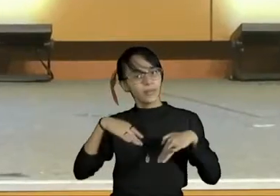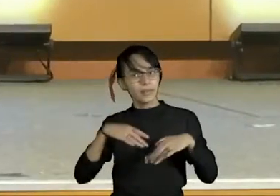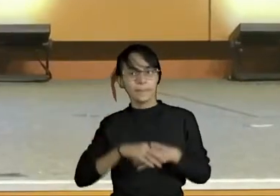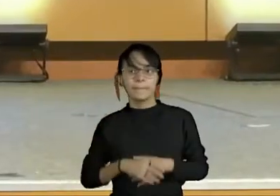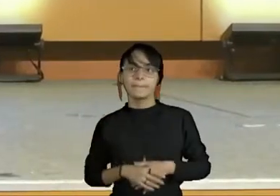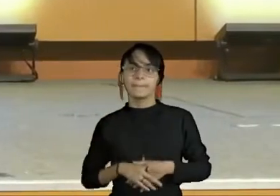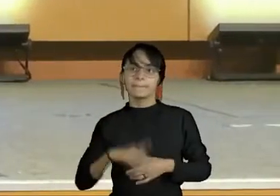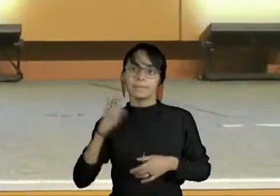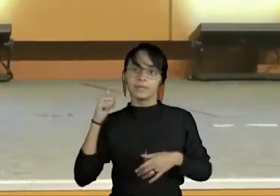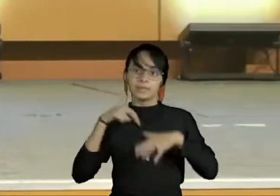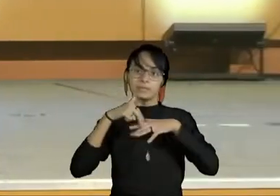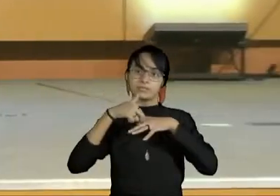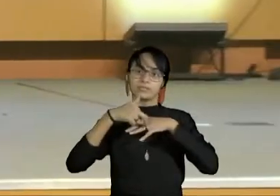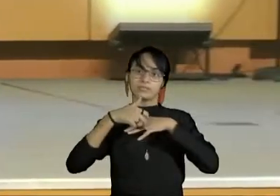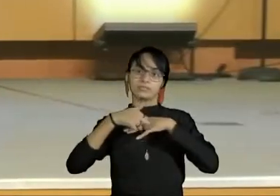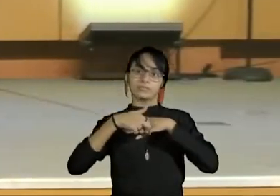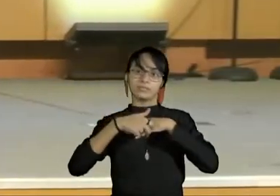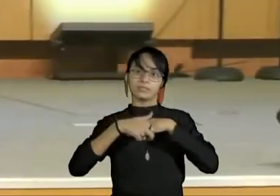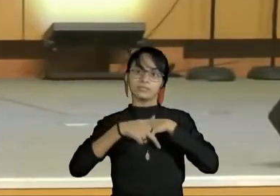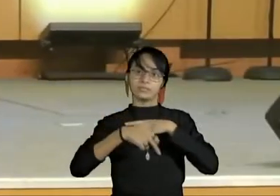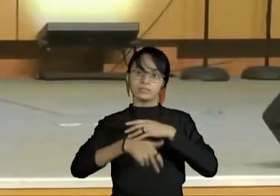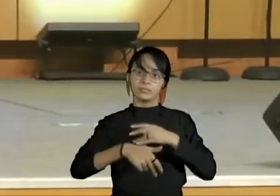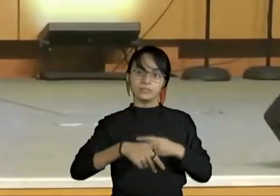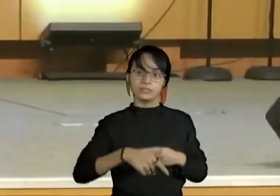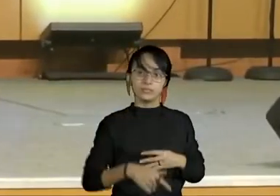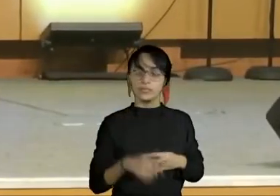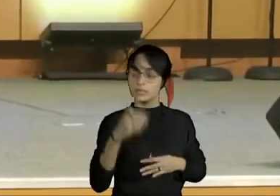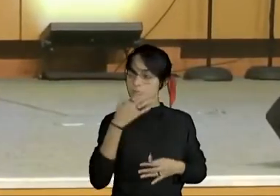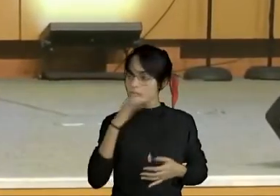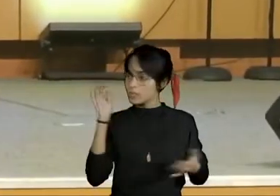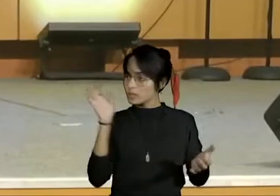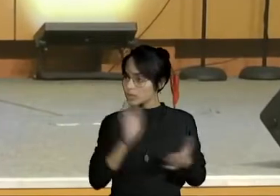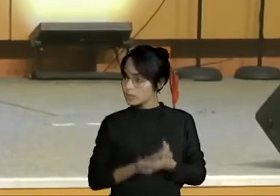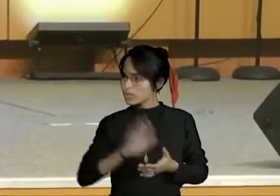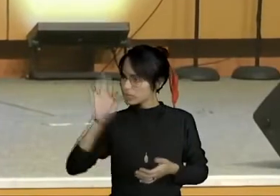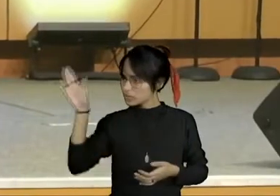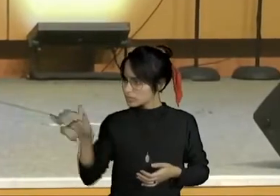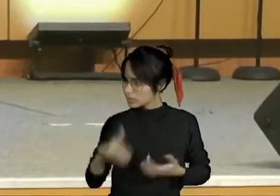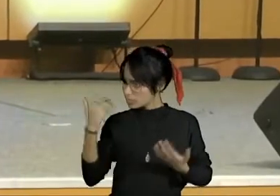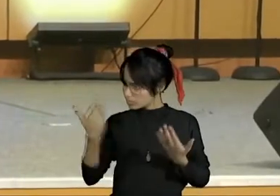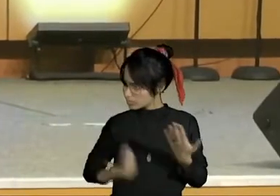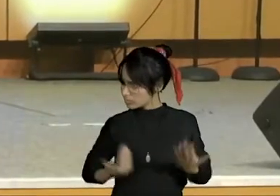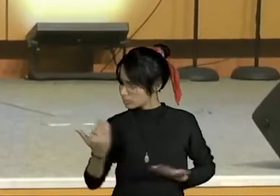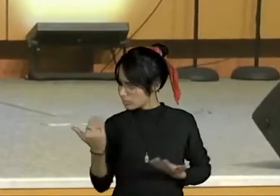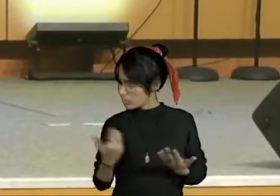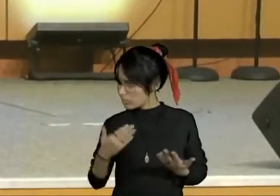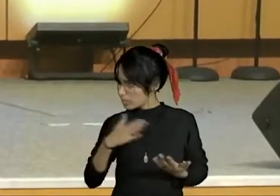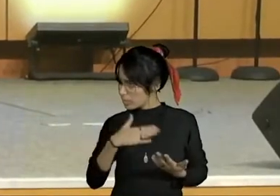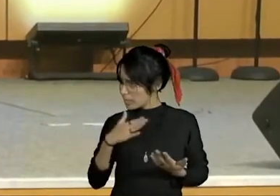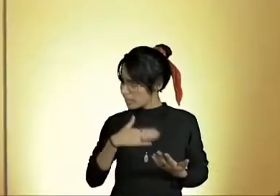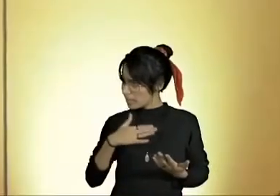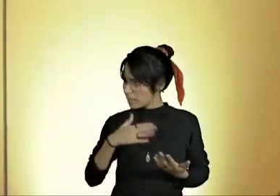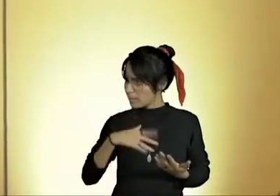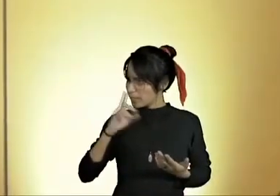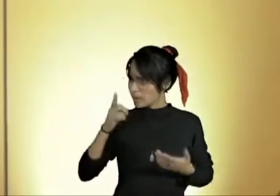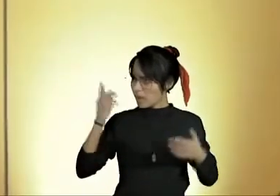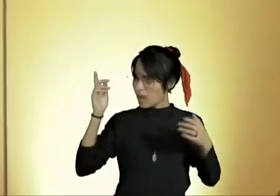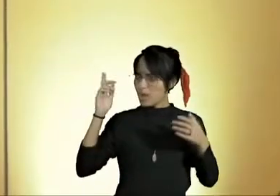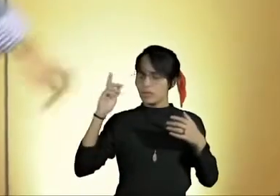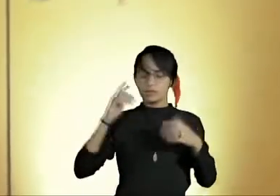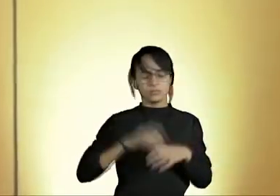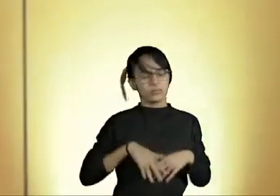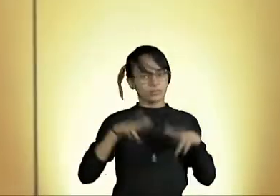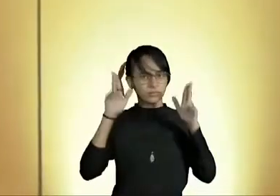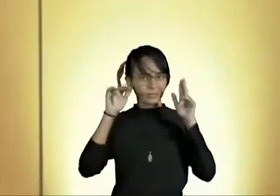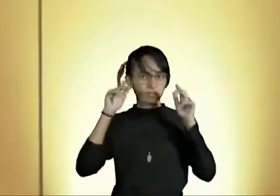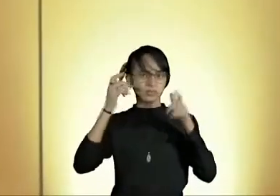ela vai descendo e diz: marido, chama o servo para mim, manda trazer a charrete e a jumenta.